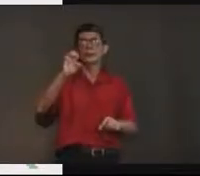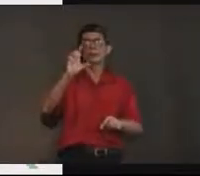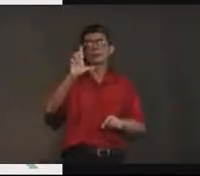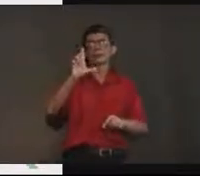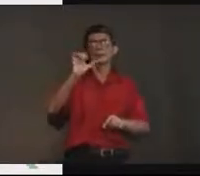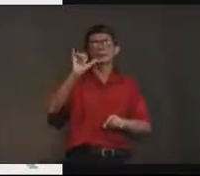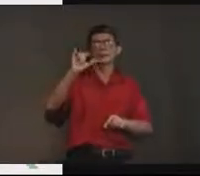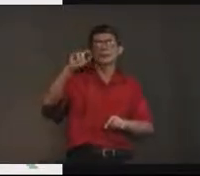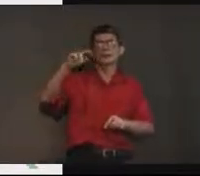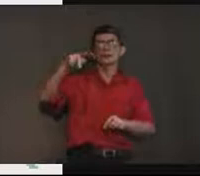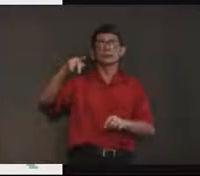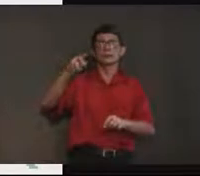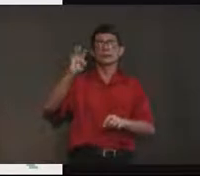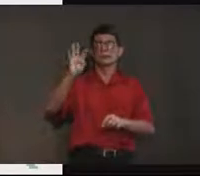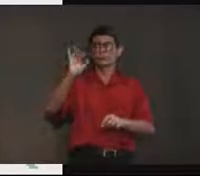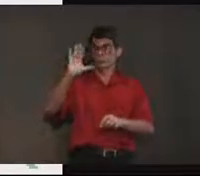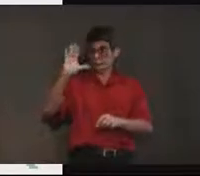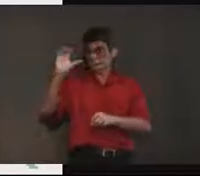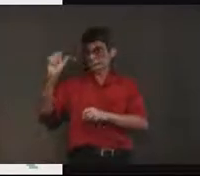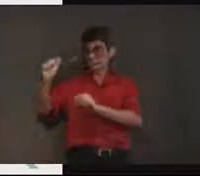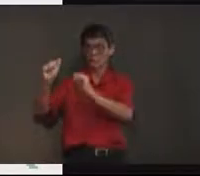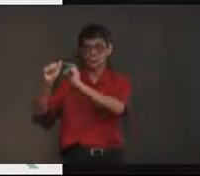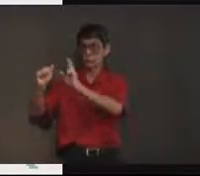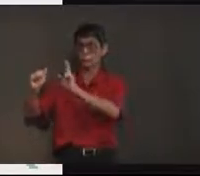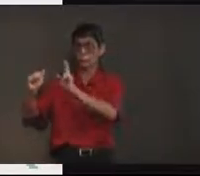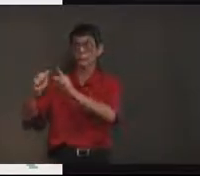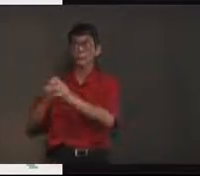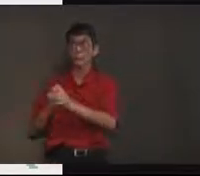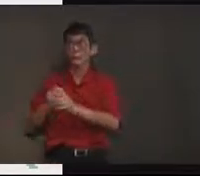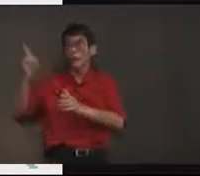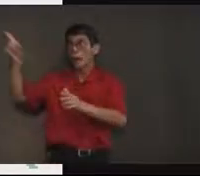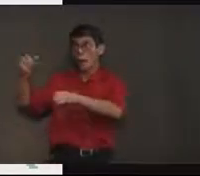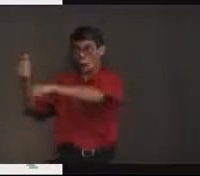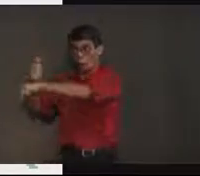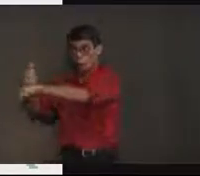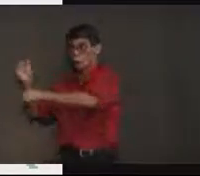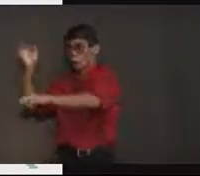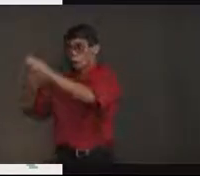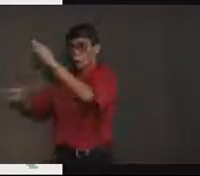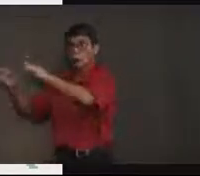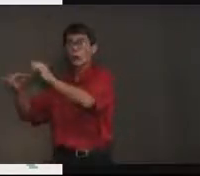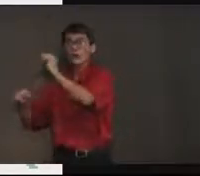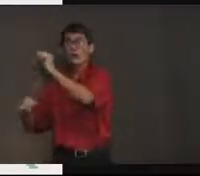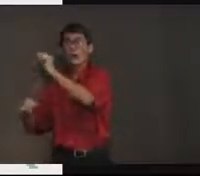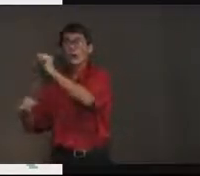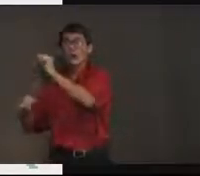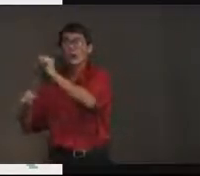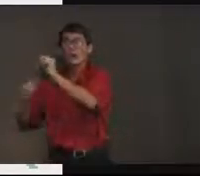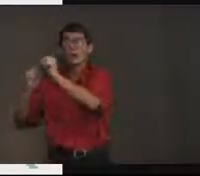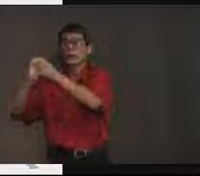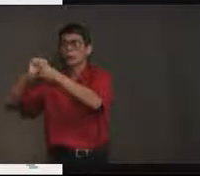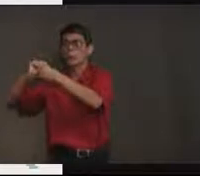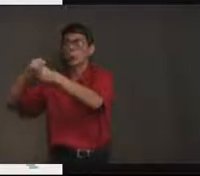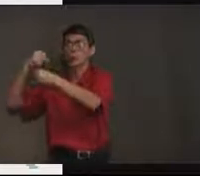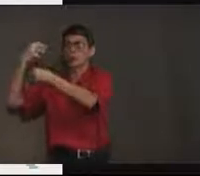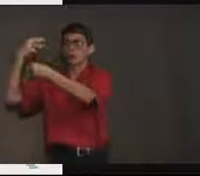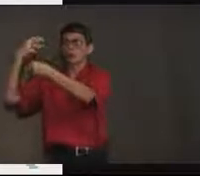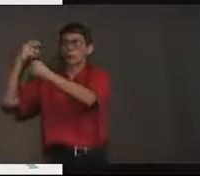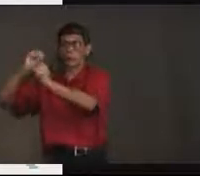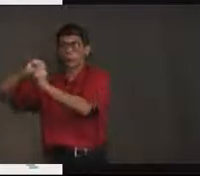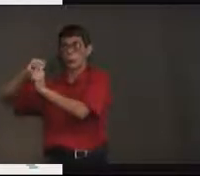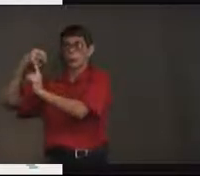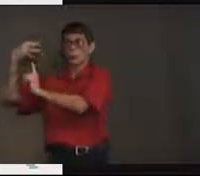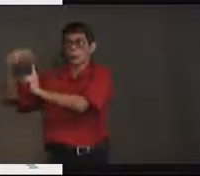você em geral os físicos usam o Ao Cubo Para representar o fenômeno não